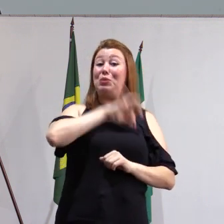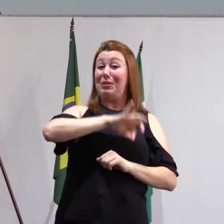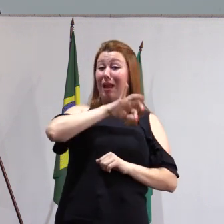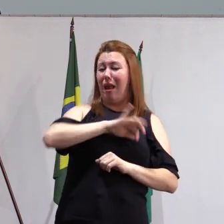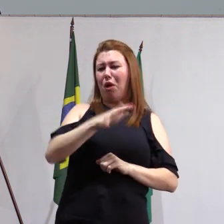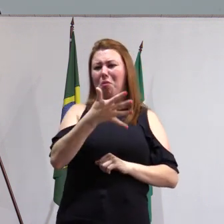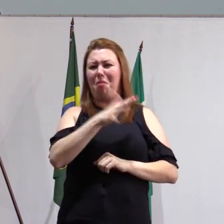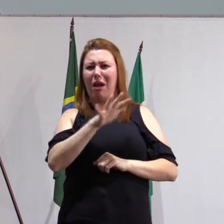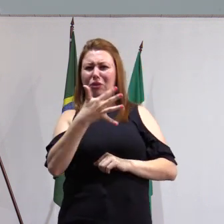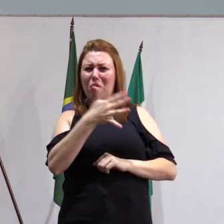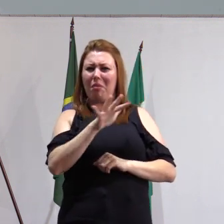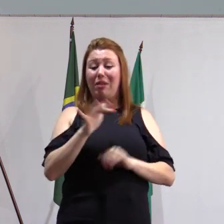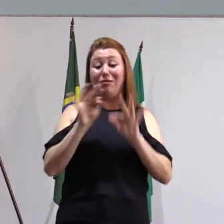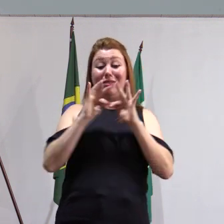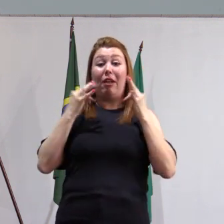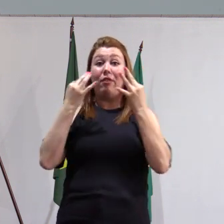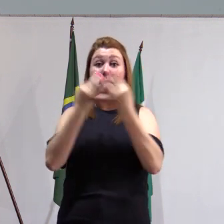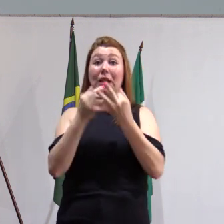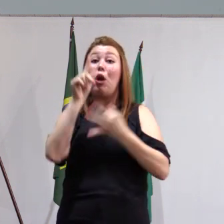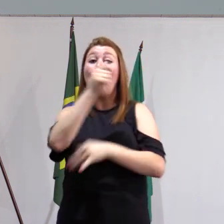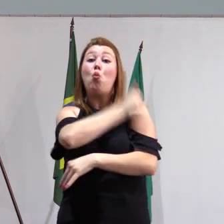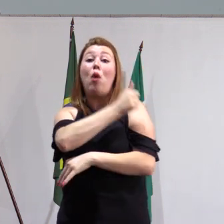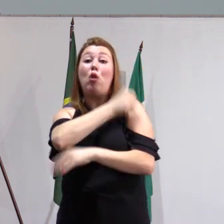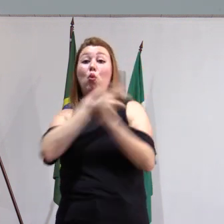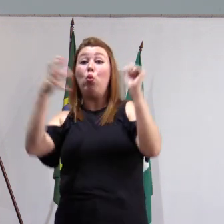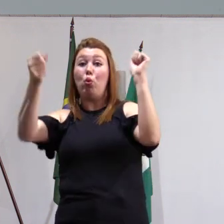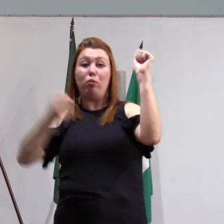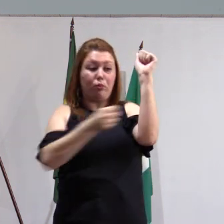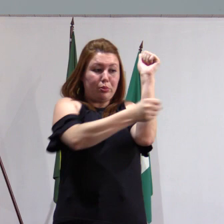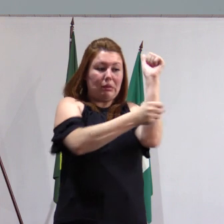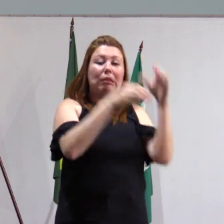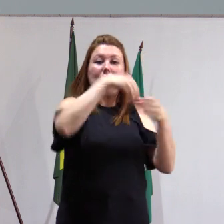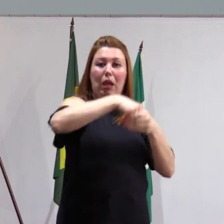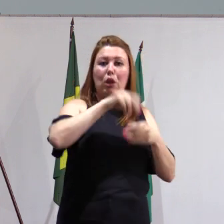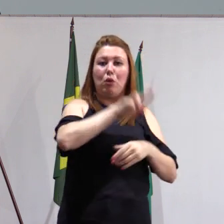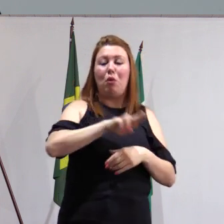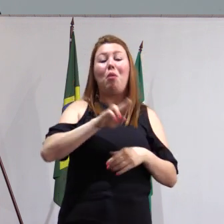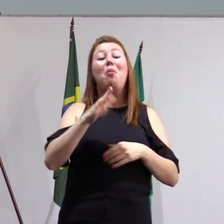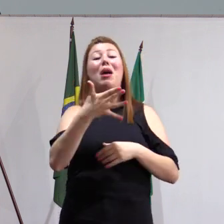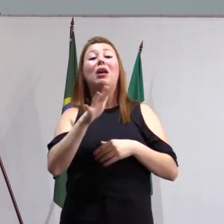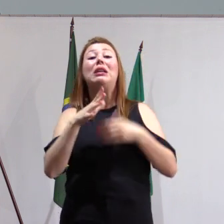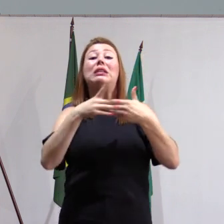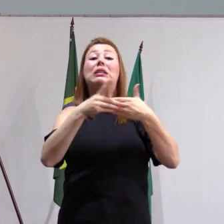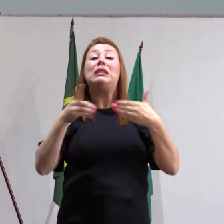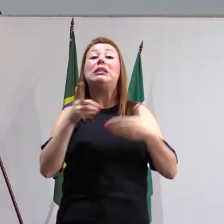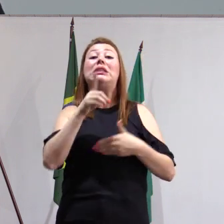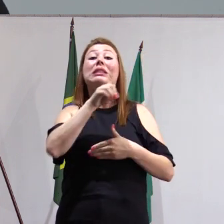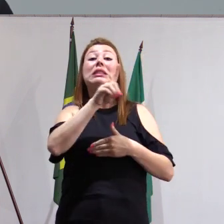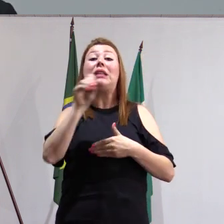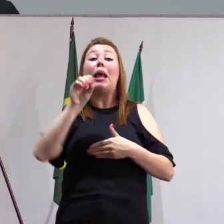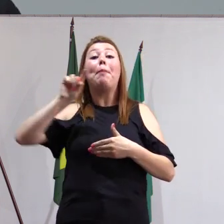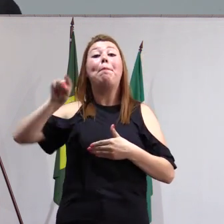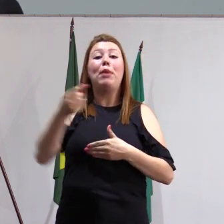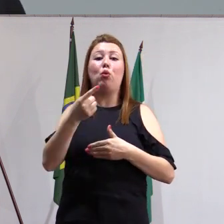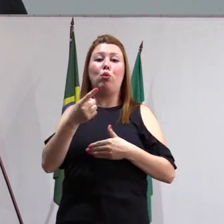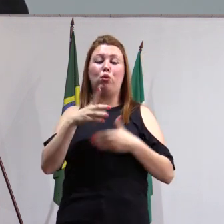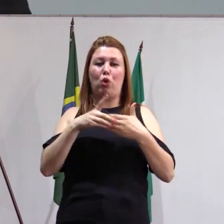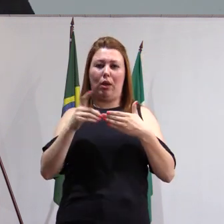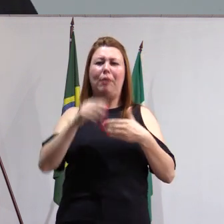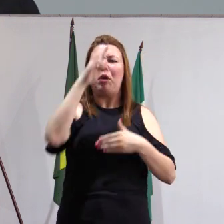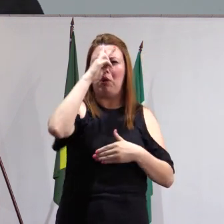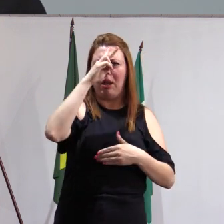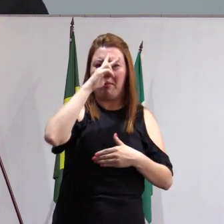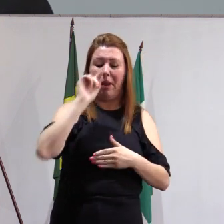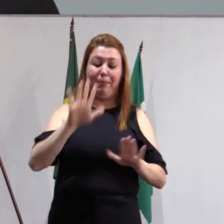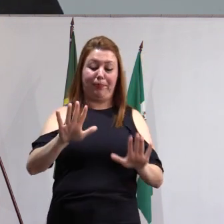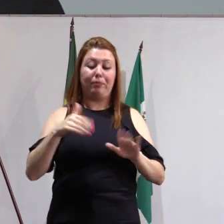família que tem um estudante na Universidade de Califórnia em Irvine é cerca de 100 mil dólares. Tá? Vamos recordar, né? Nós